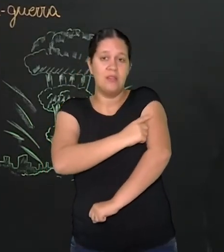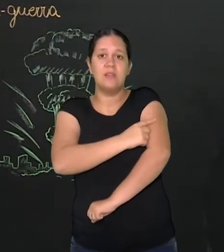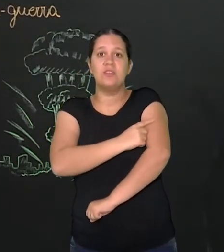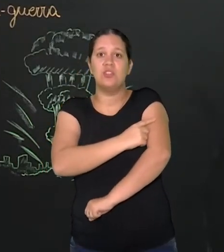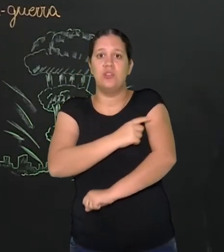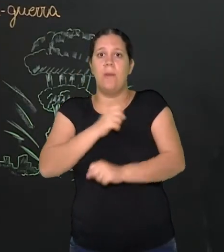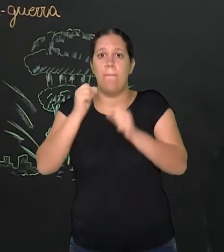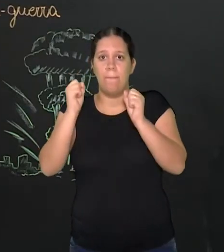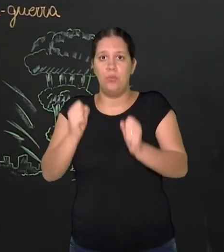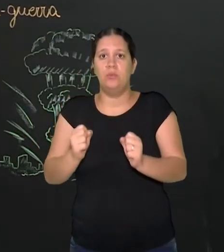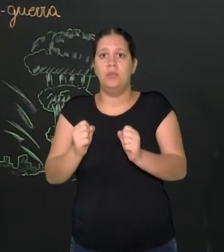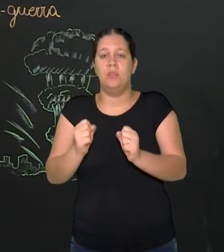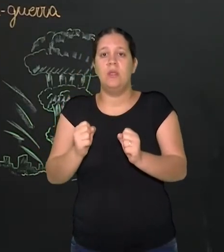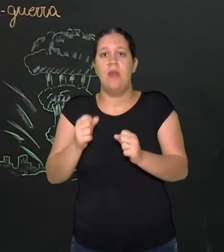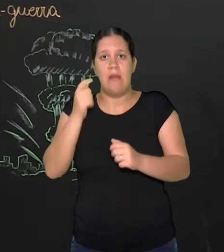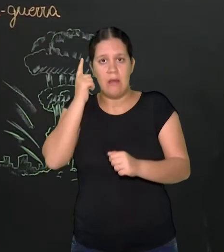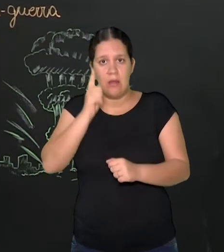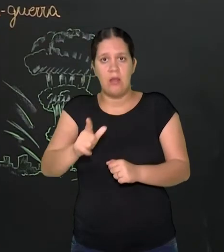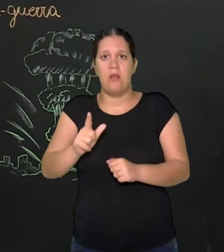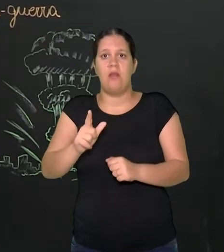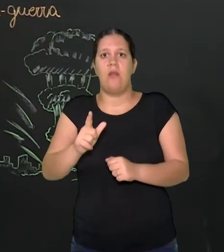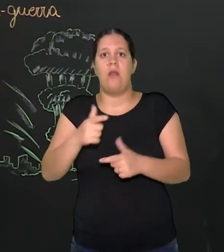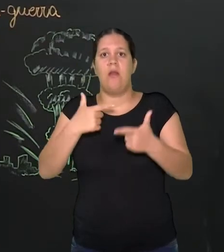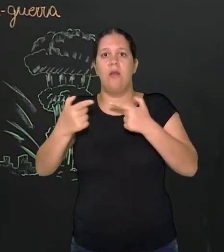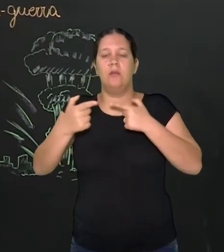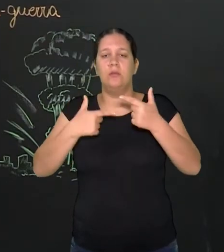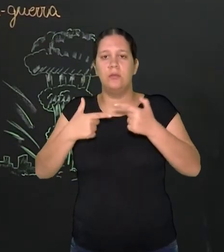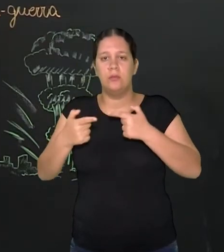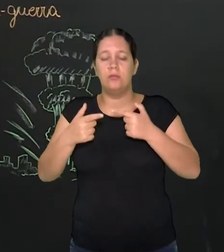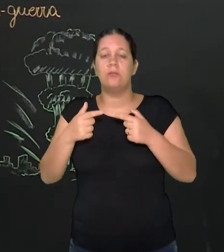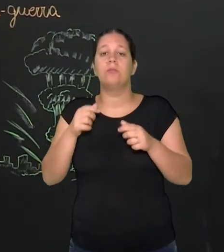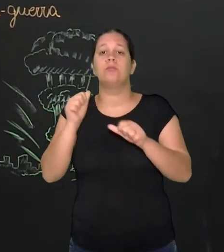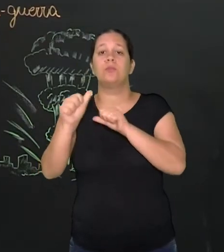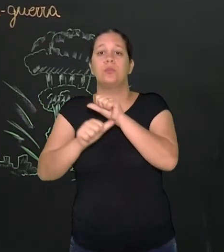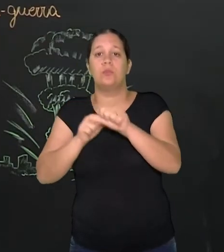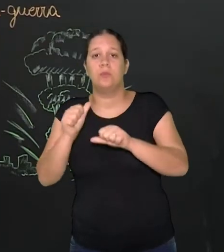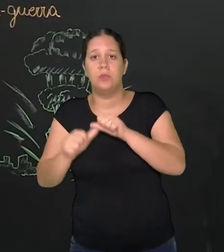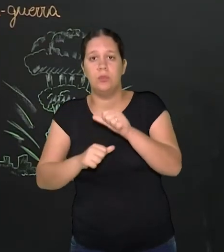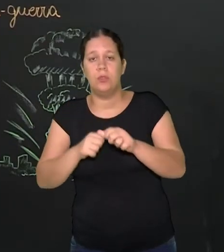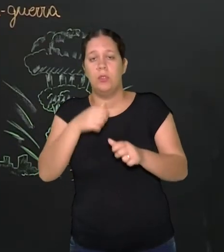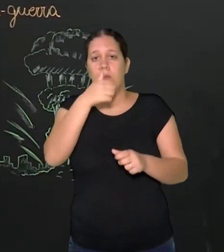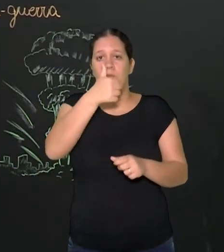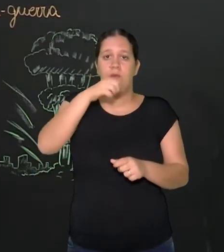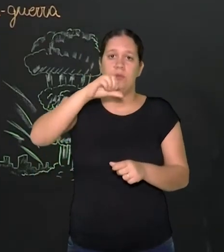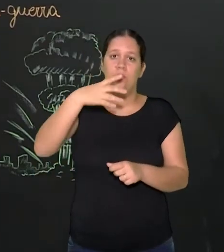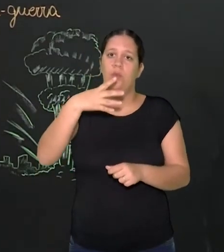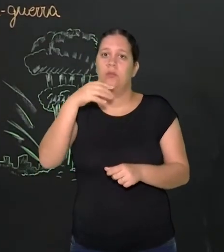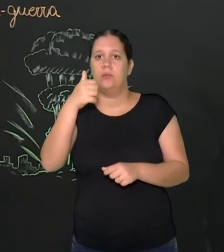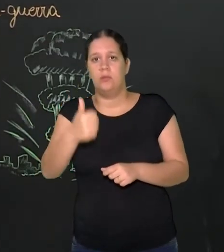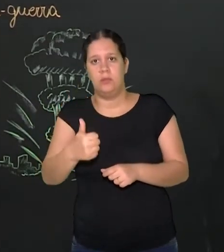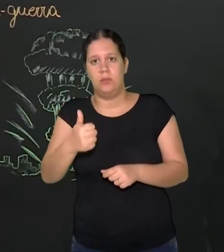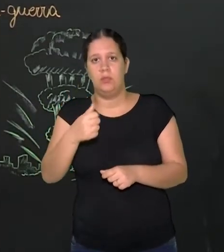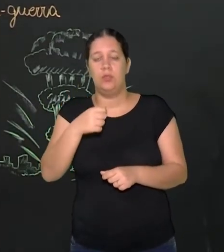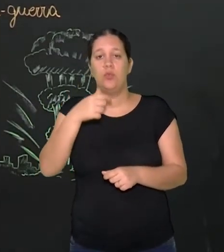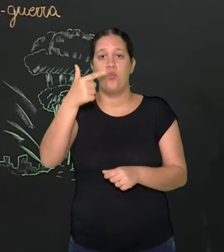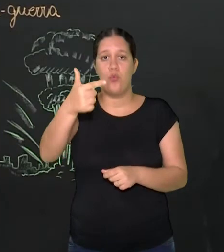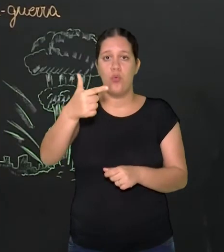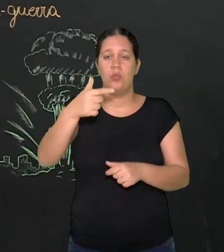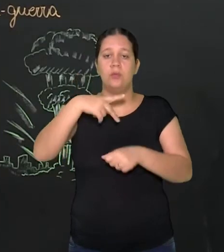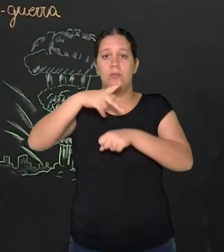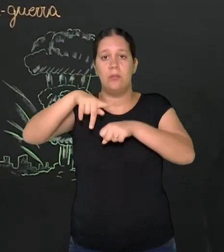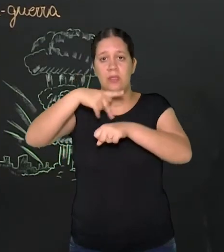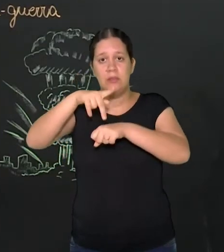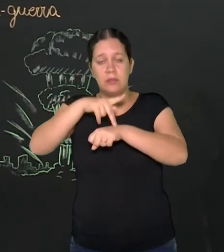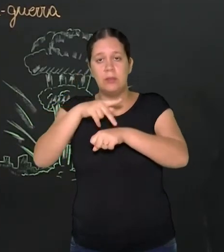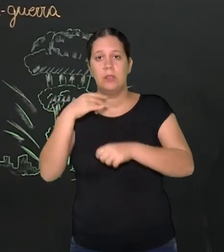nazistas poderiam ganhar a guerra. Quando é que isso mudou um pouco? Em 1941 tem a entrada de dois